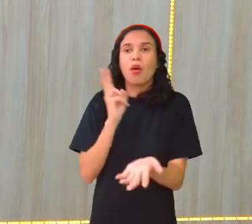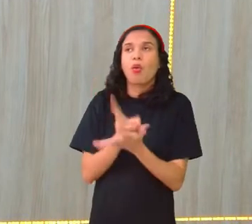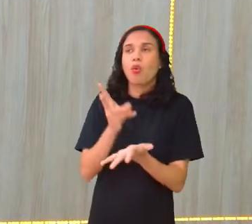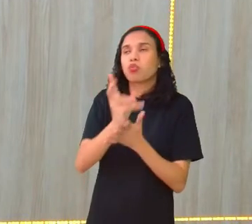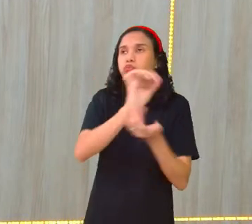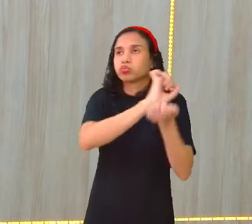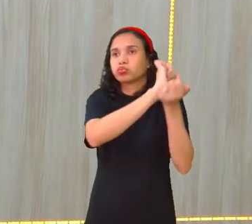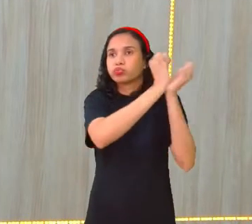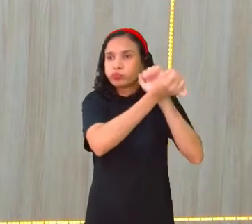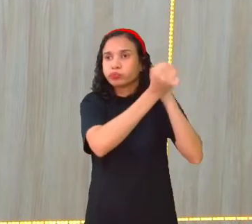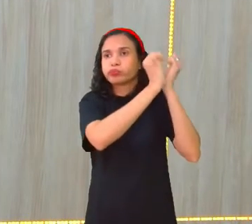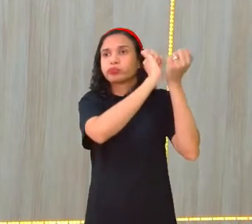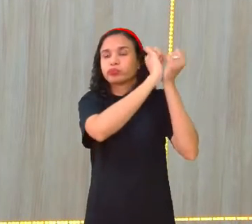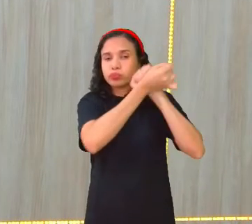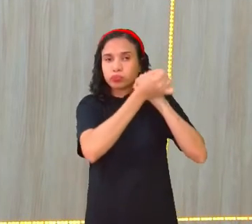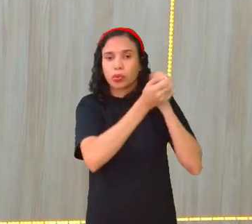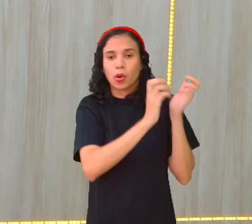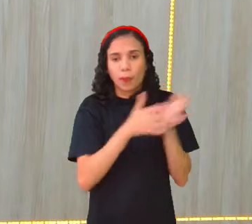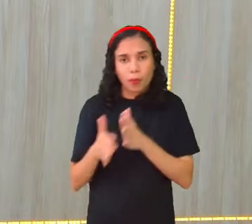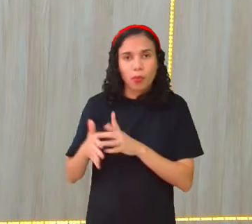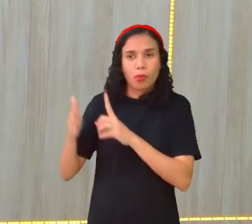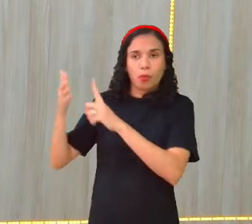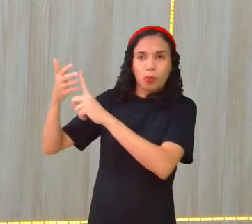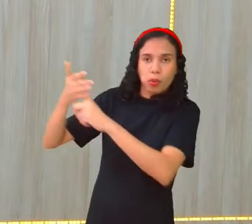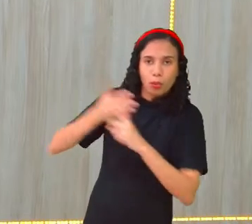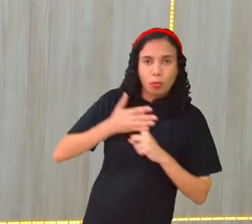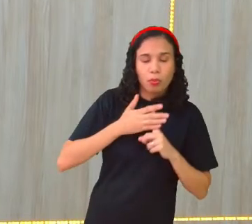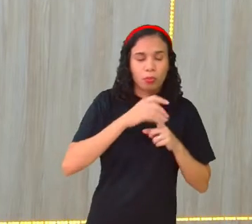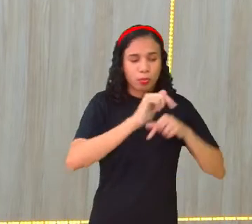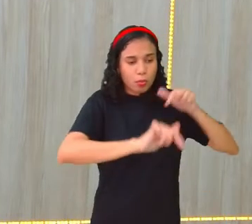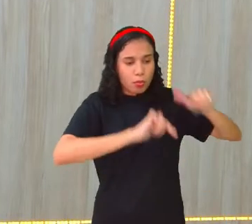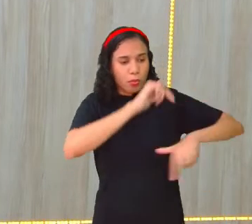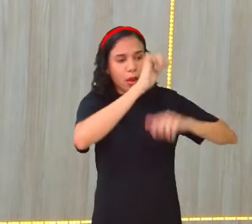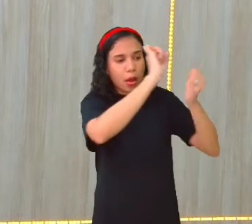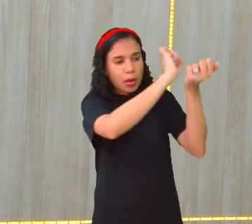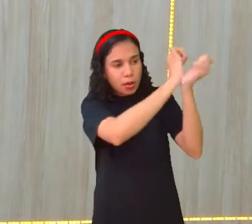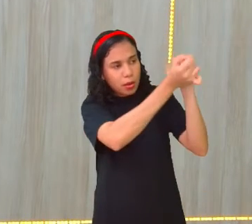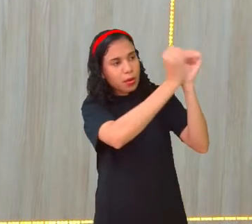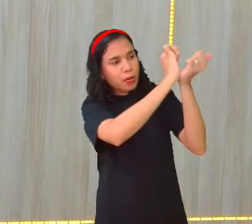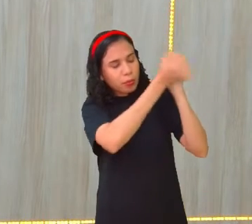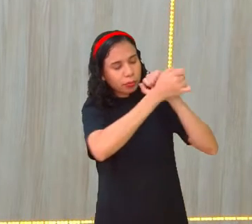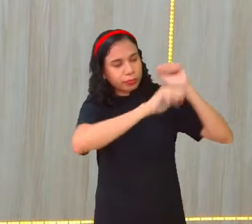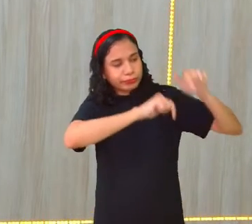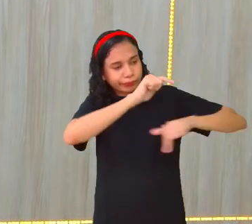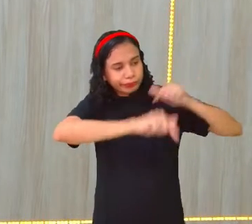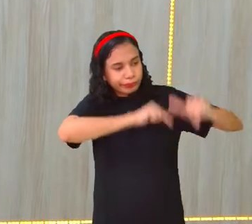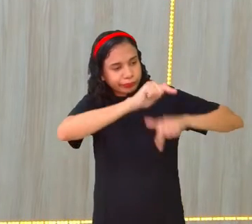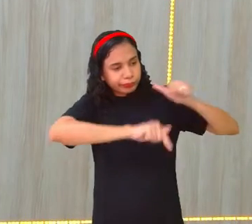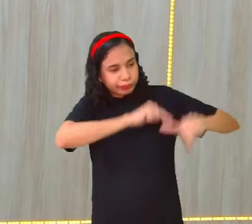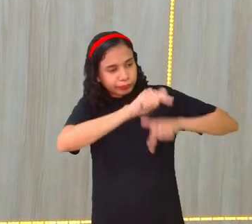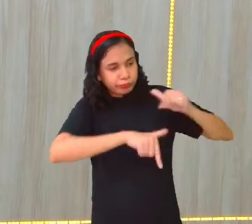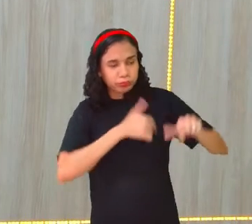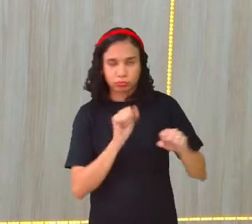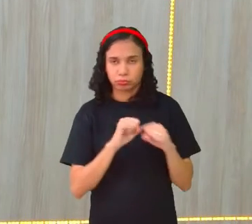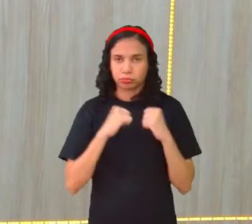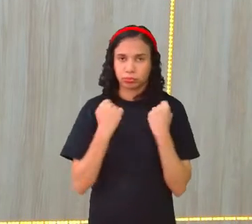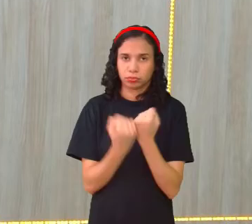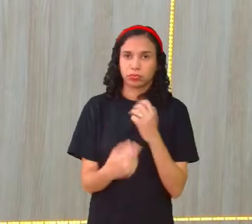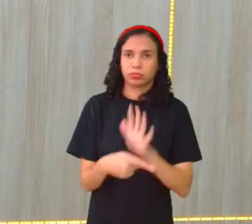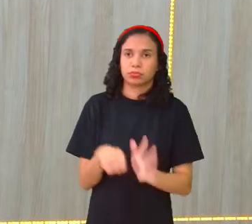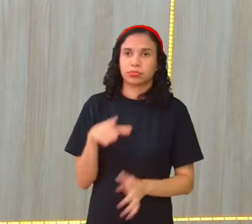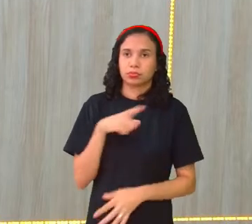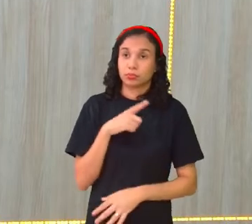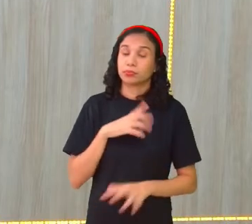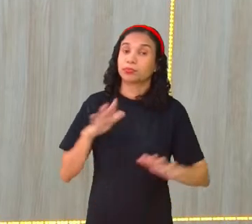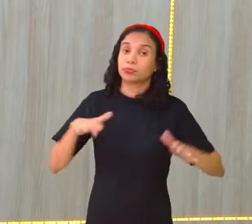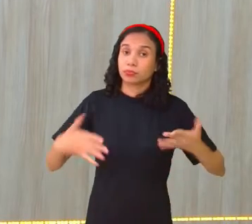permanecer, né, com esse processo aí do trabalho escravo, né, com essa sociedade escravocrata,